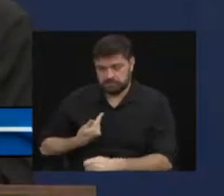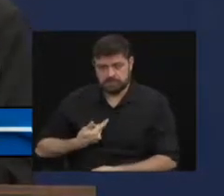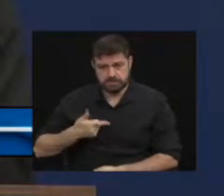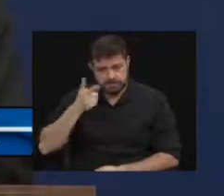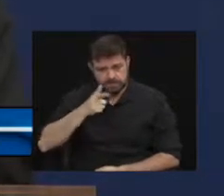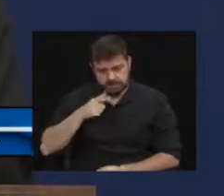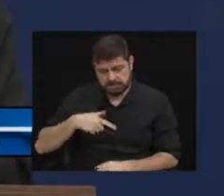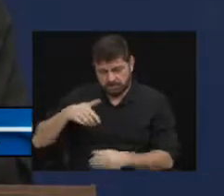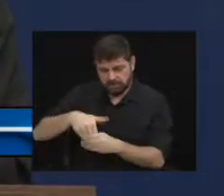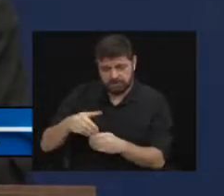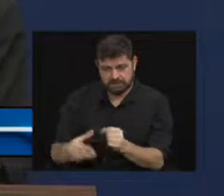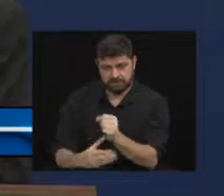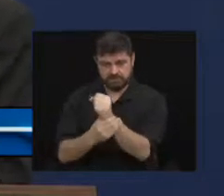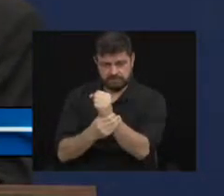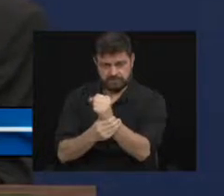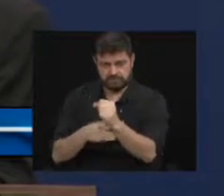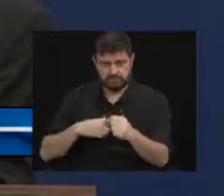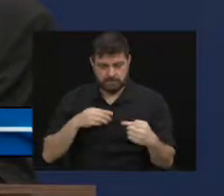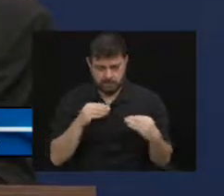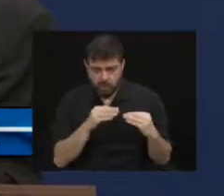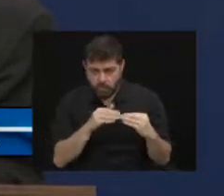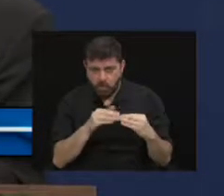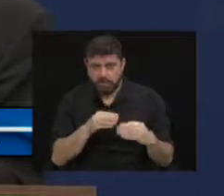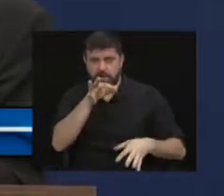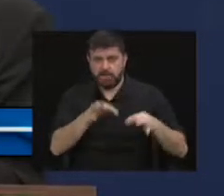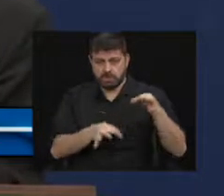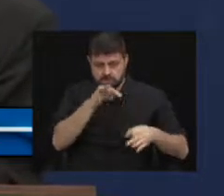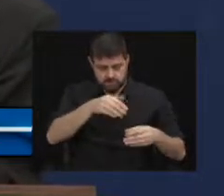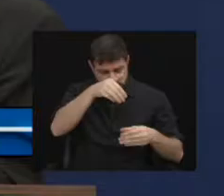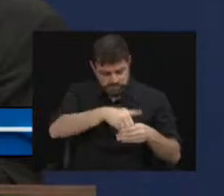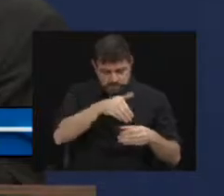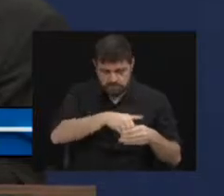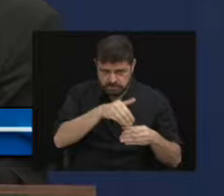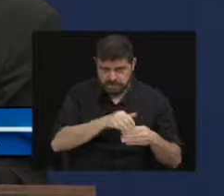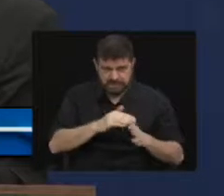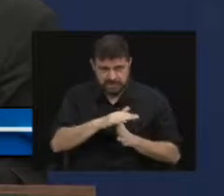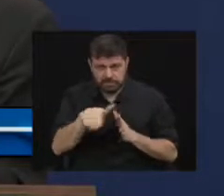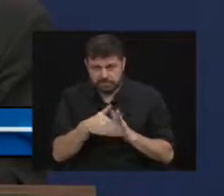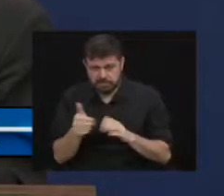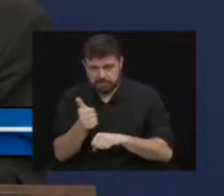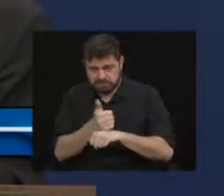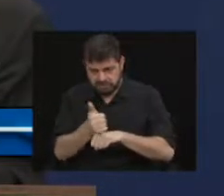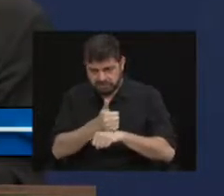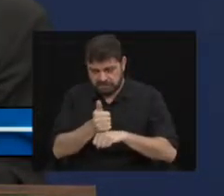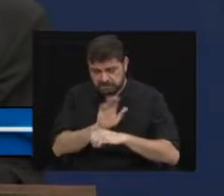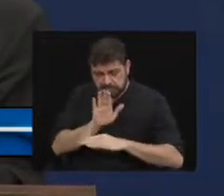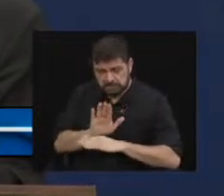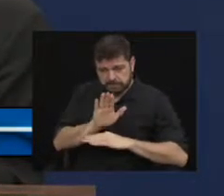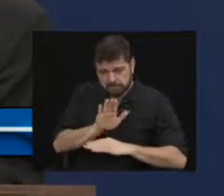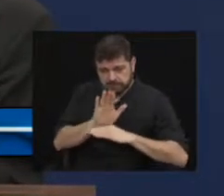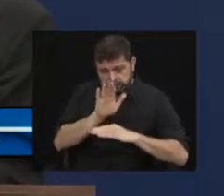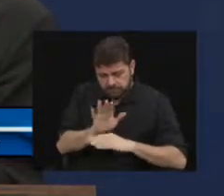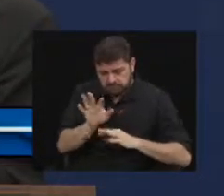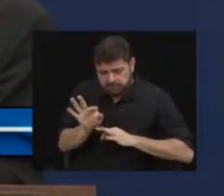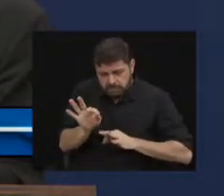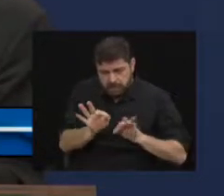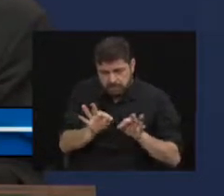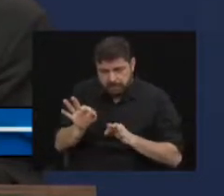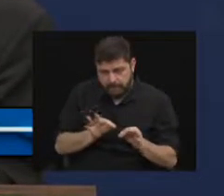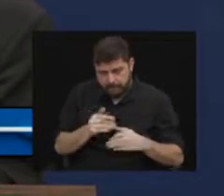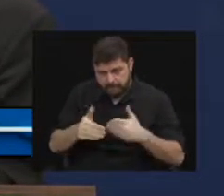muita experiência, já têm muitos anos e que nem precisariam mais, mas que, como exemplo para os